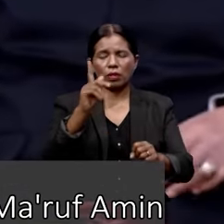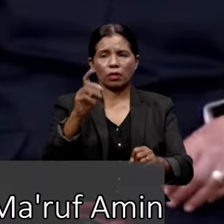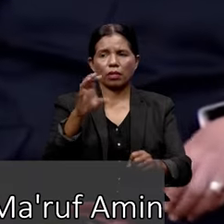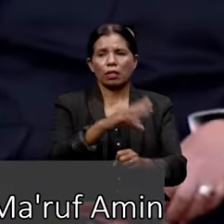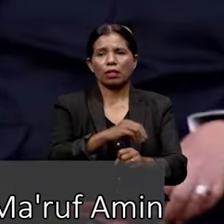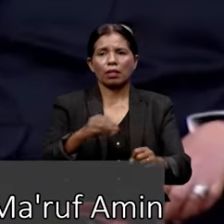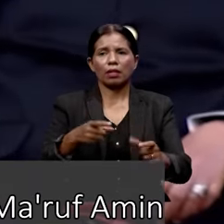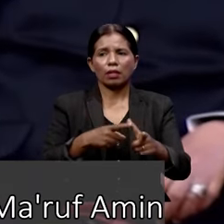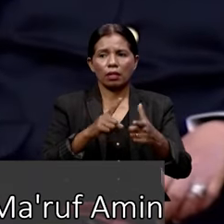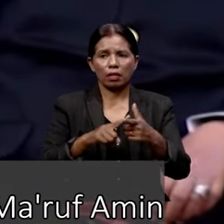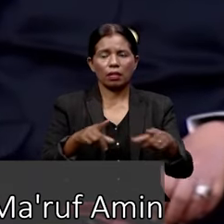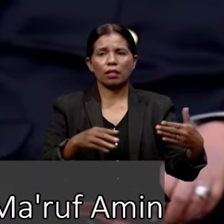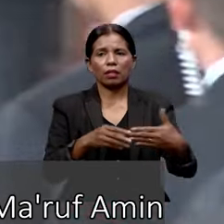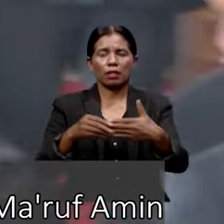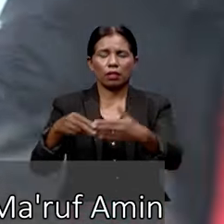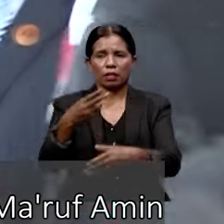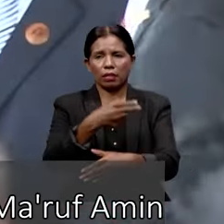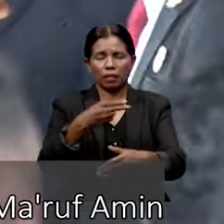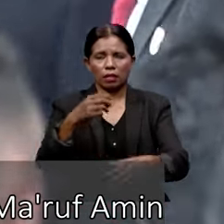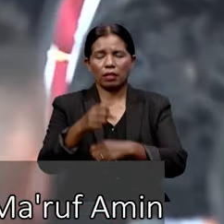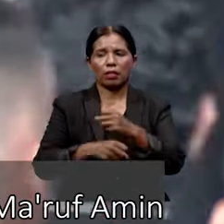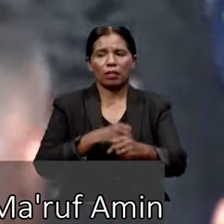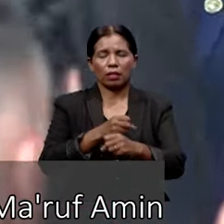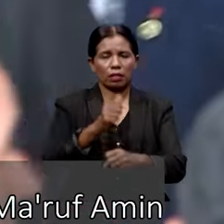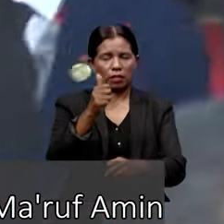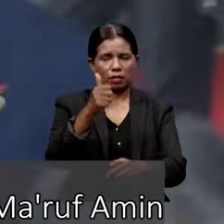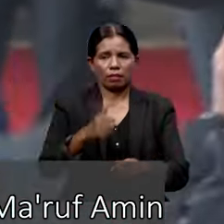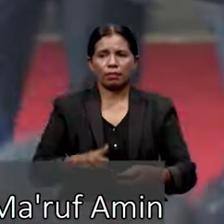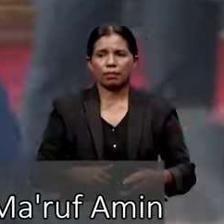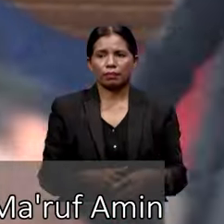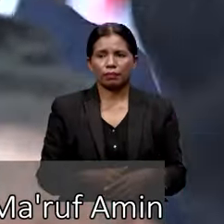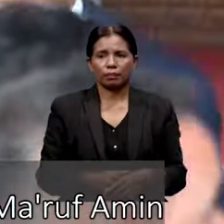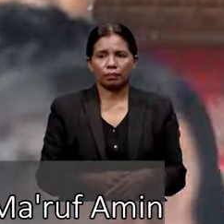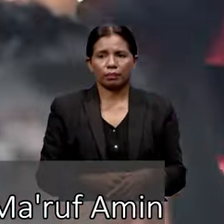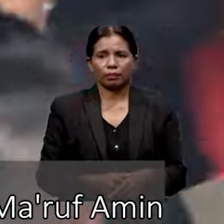Maruf Amin, nebe lidera República Indonésia durante tinang sanulo. Romualdo Neves, ZMN.